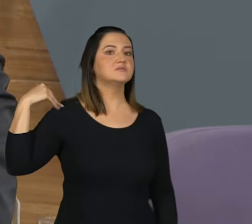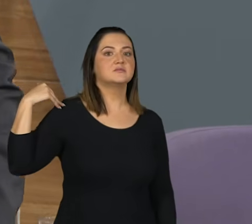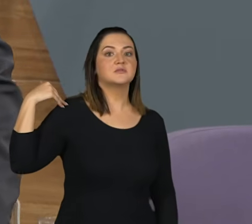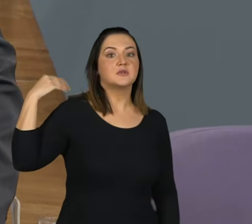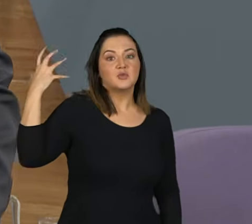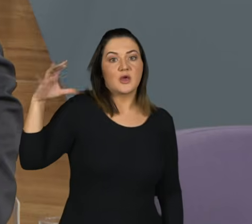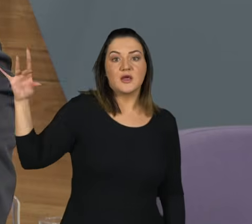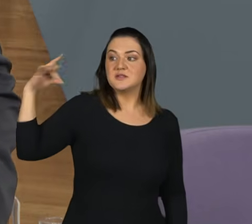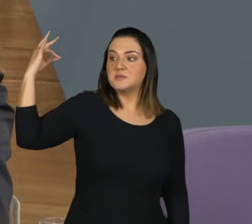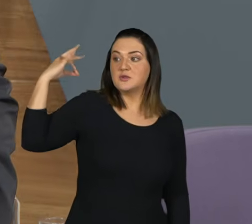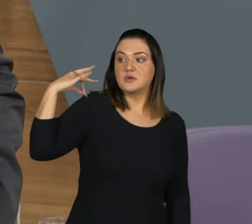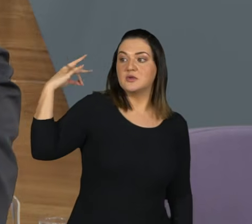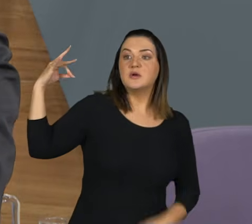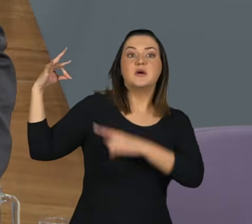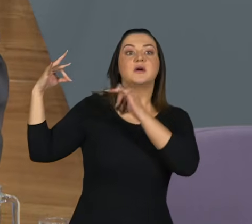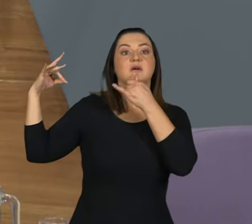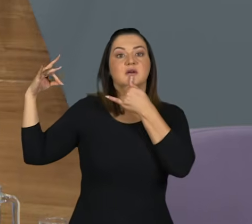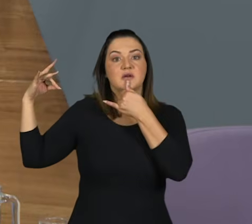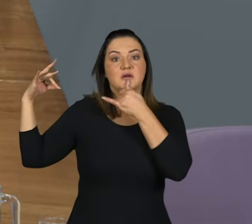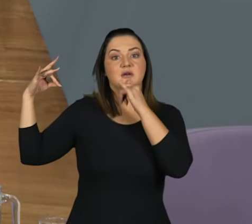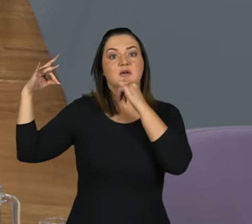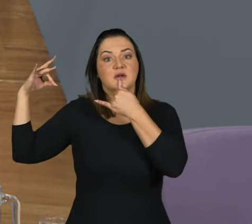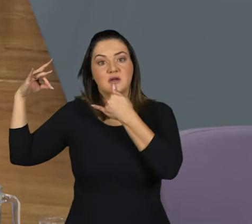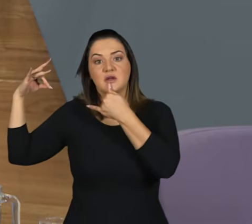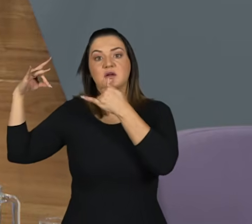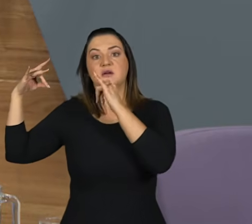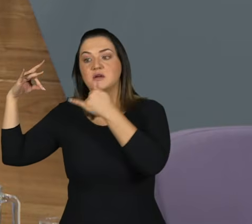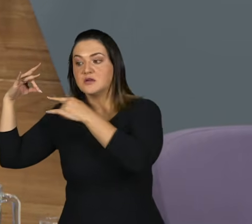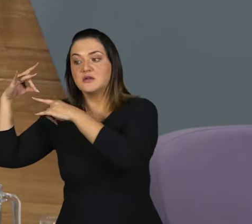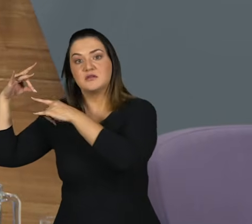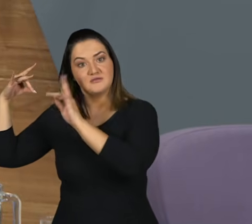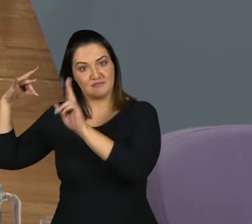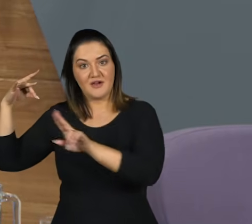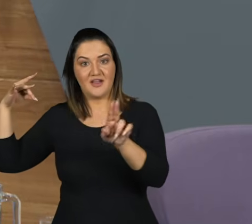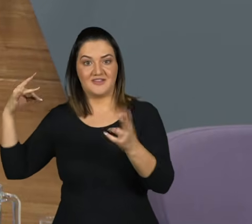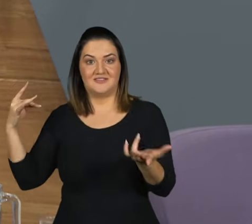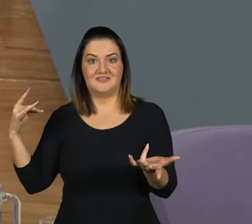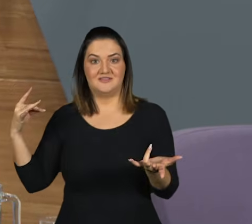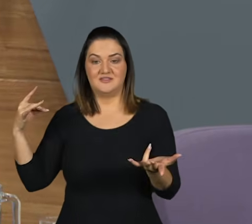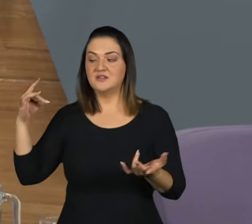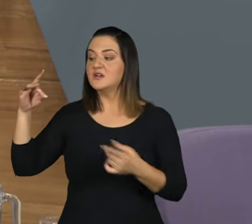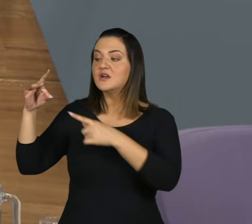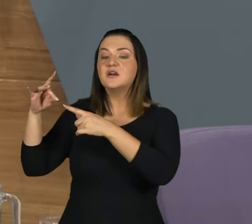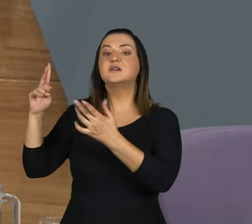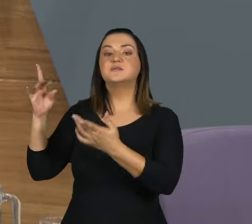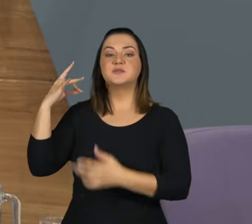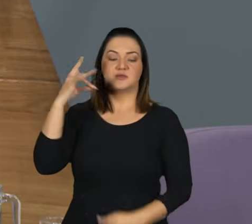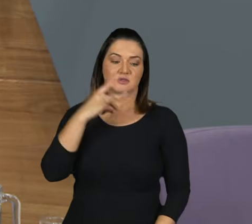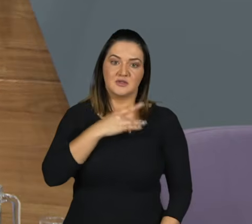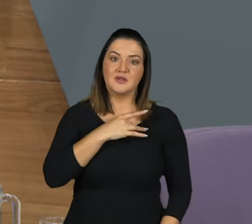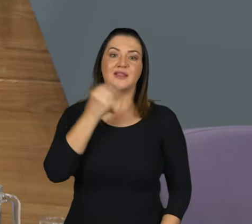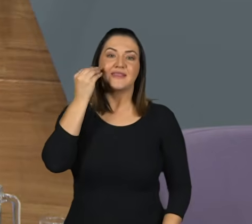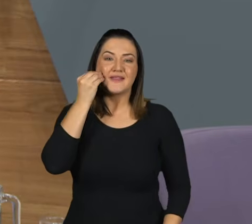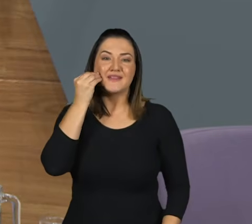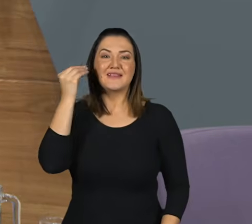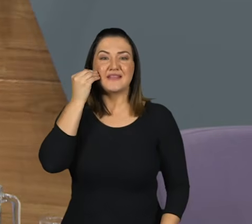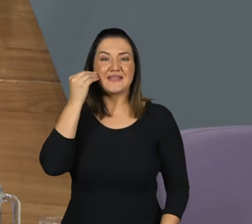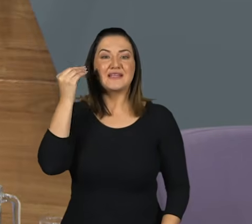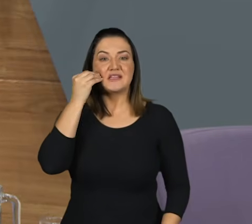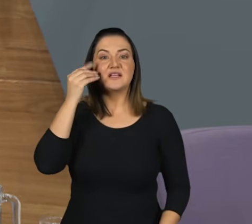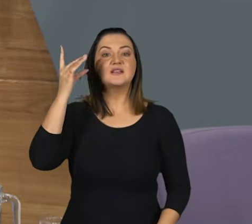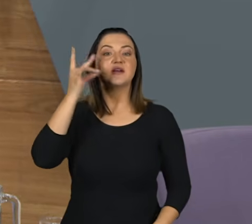insiste, você resiste. Ele insiste, você resiste. Então ele fica triste. E finalmente, você